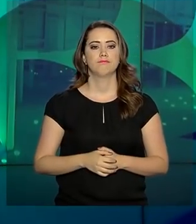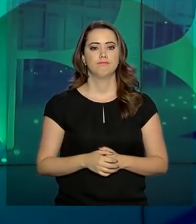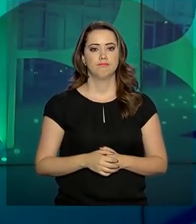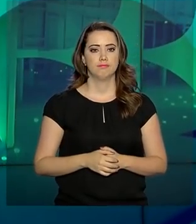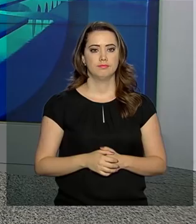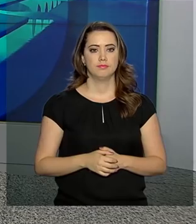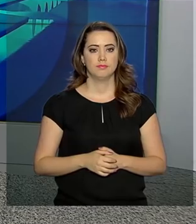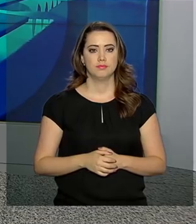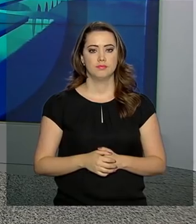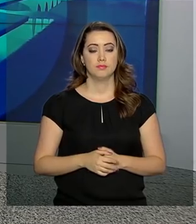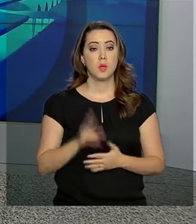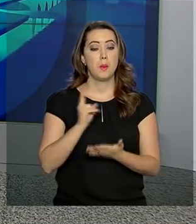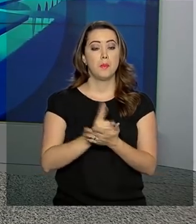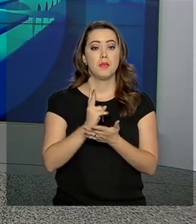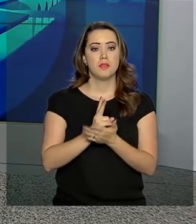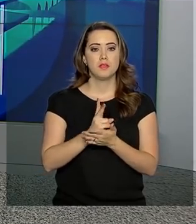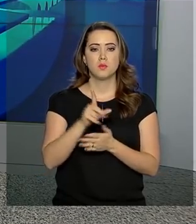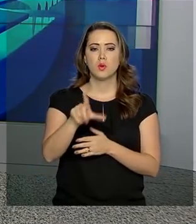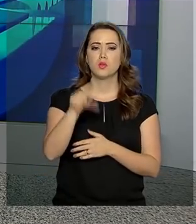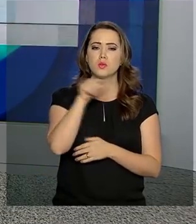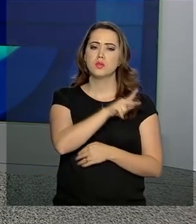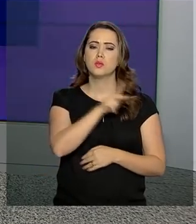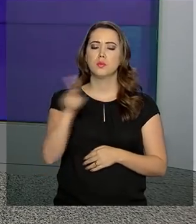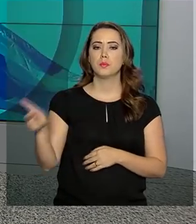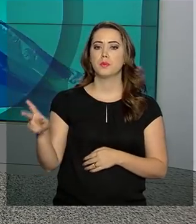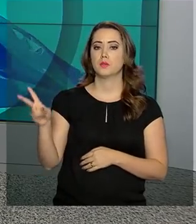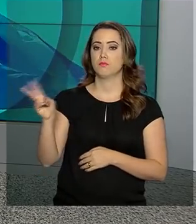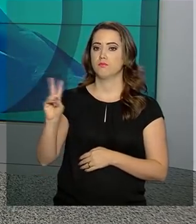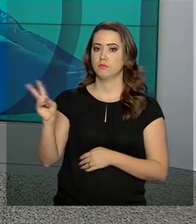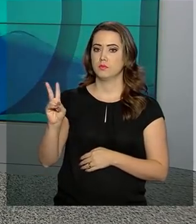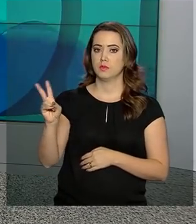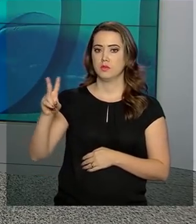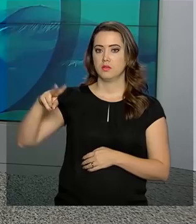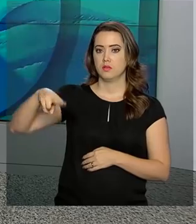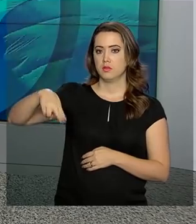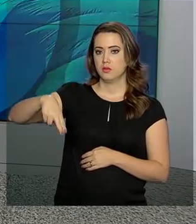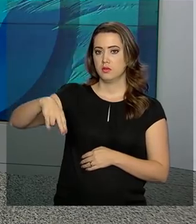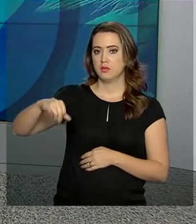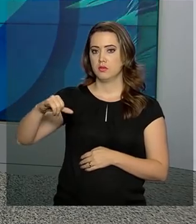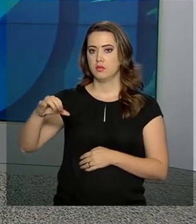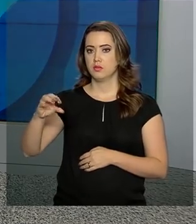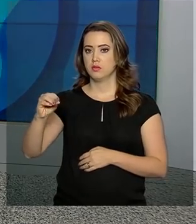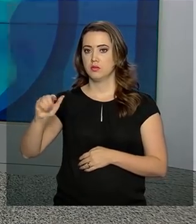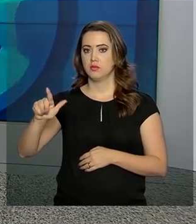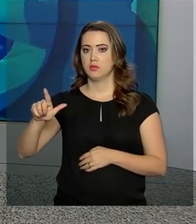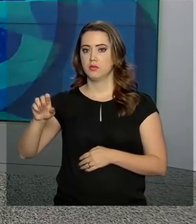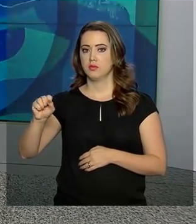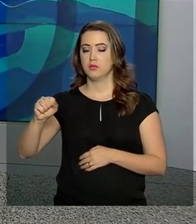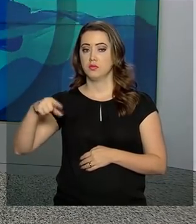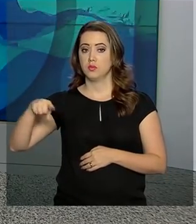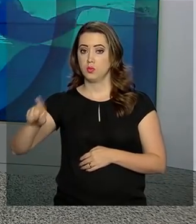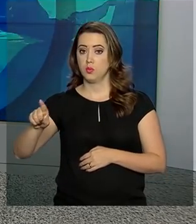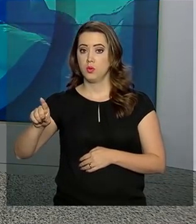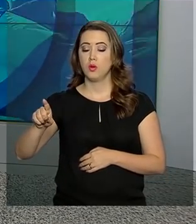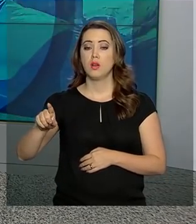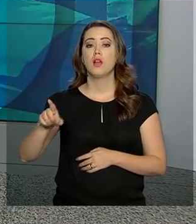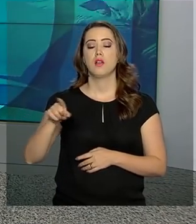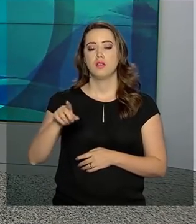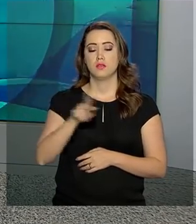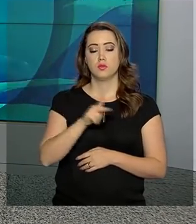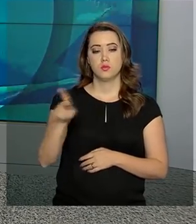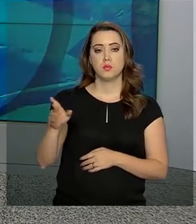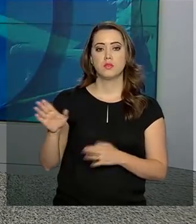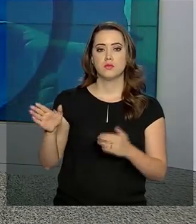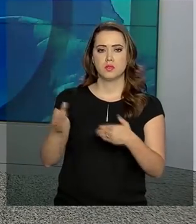2019. Mesmo com a decisão do presidente venezuelano Nicolás Maduro de fechar a fronteira com o Brasil,